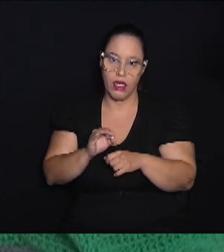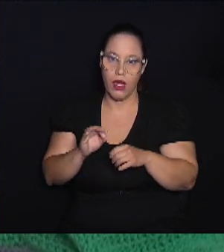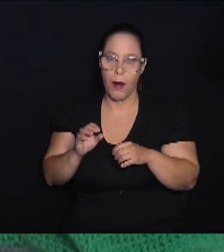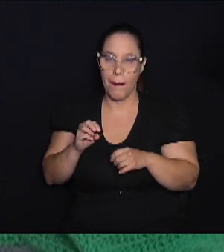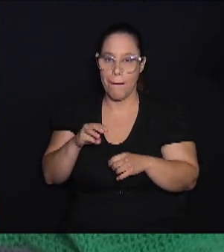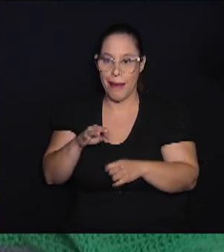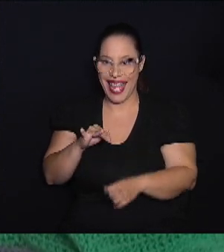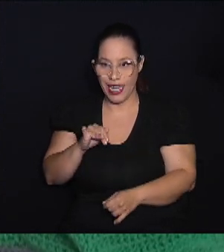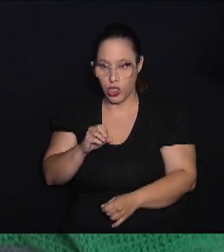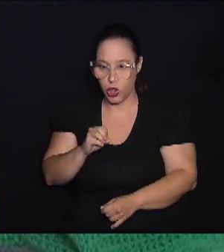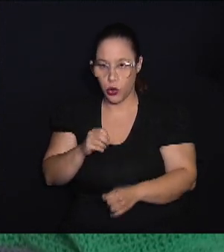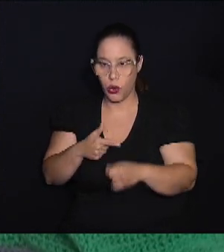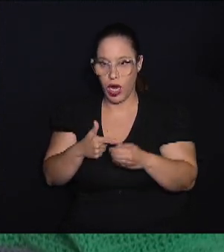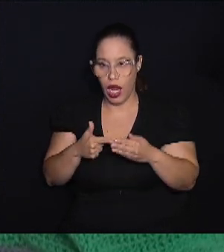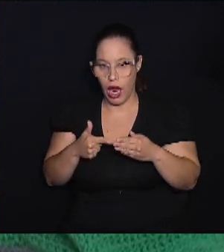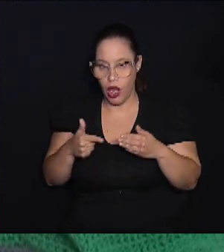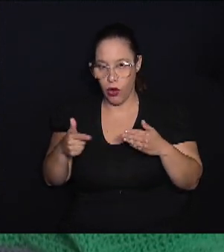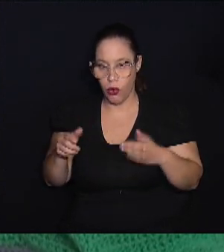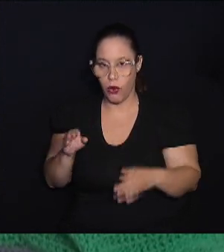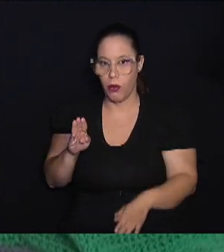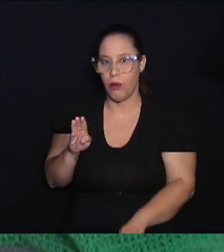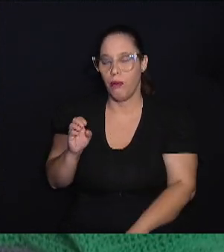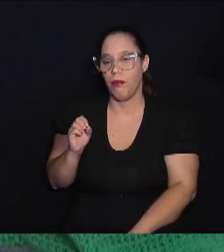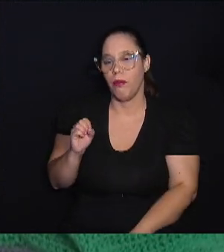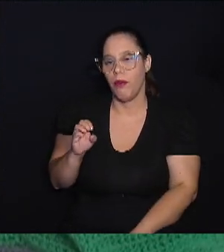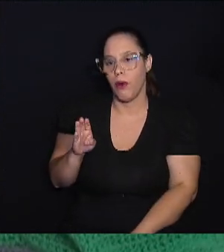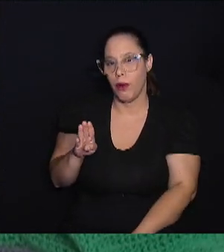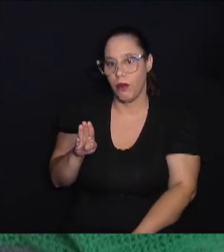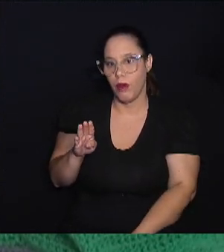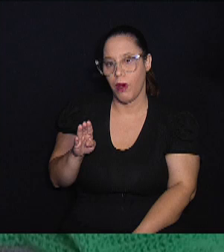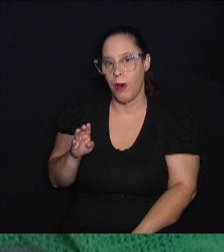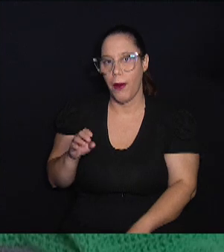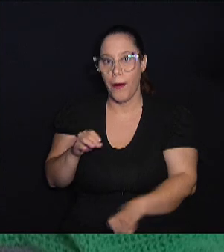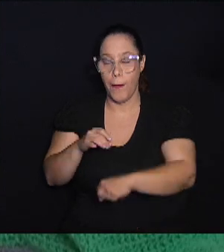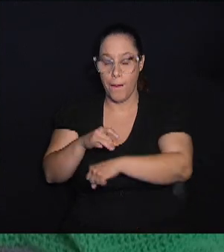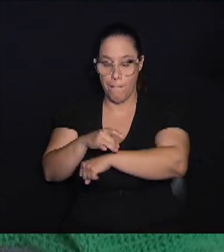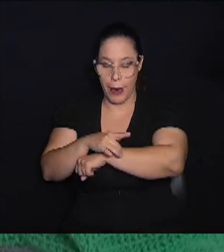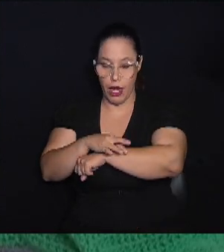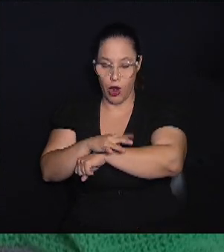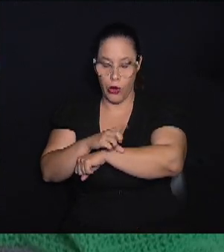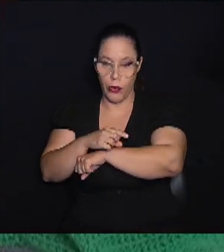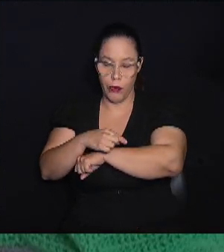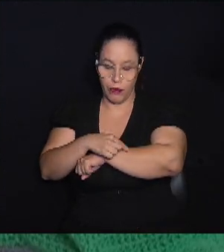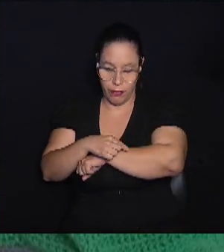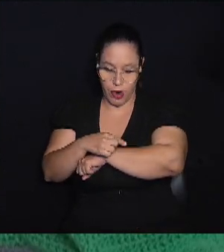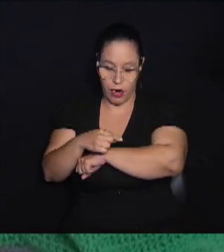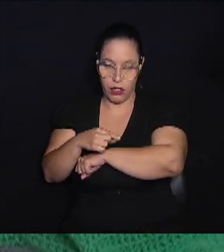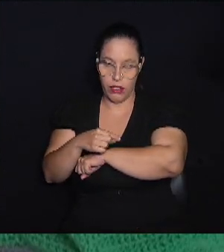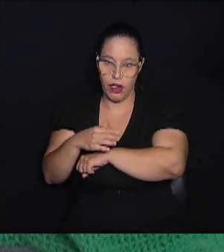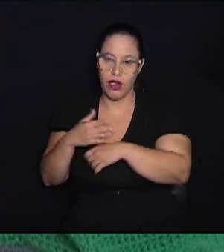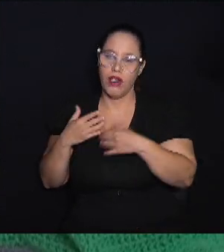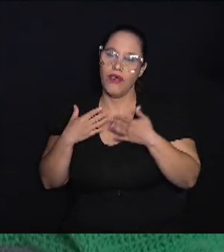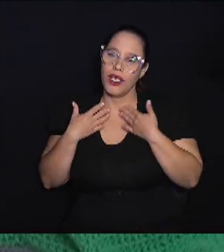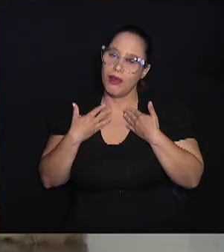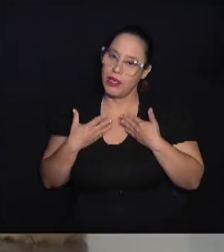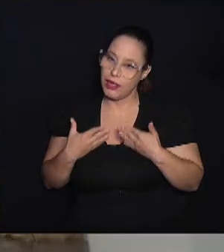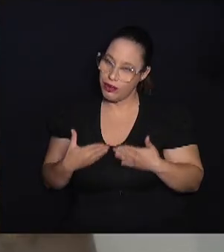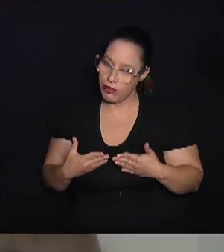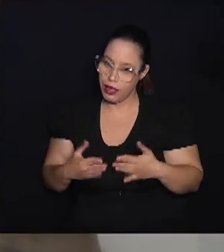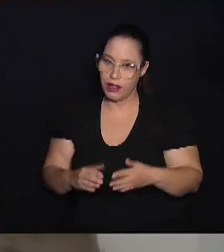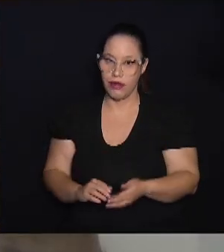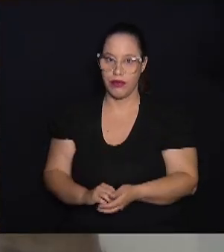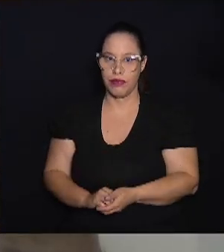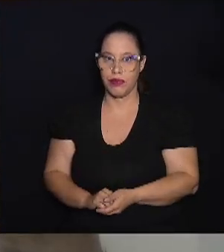longo. Isso, igual o do Bob. O Bob ele tá com um pelo médio e aí fica um pouquinho mais confortável para ele as temperaturas mais baixas.